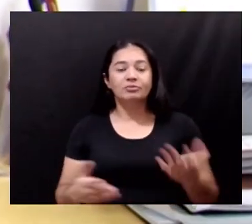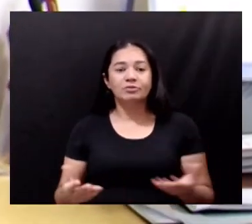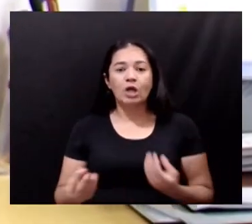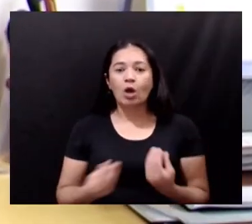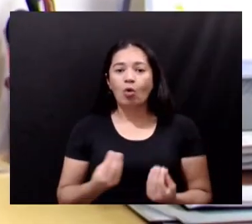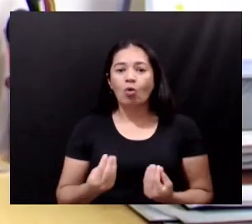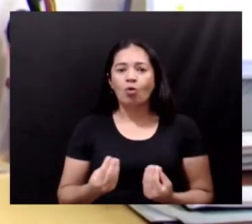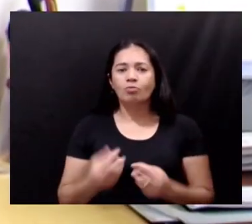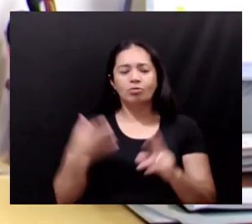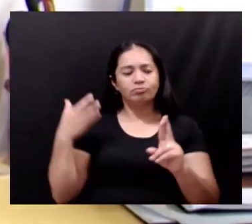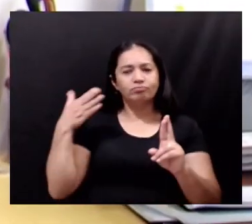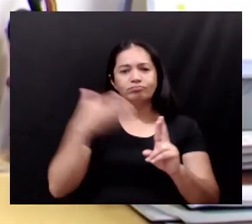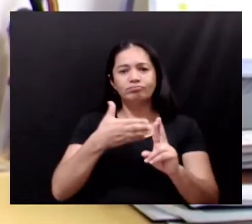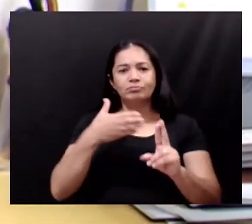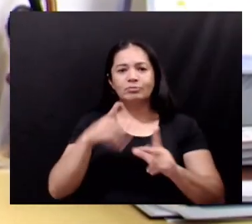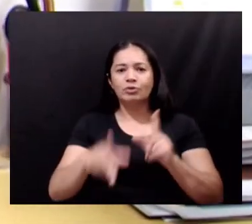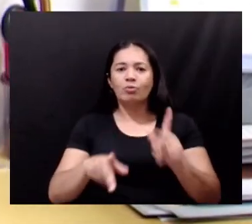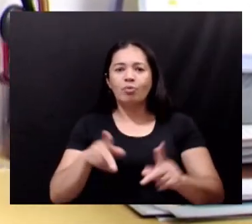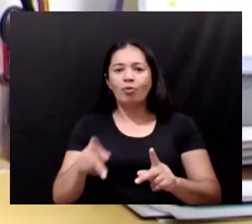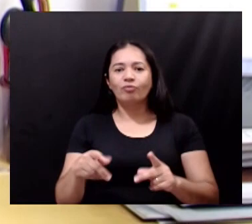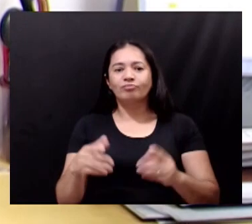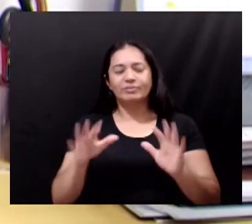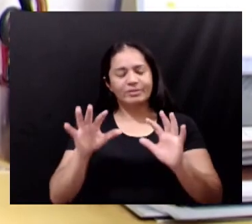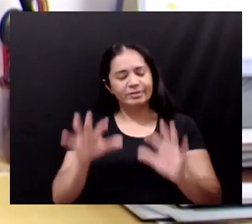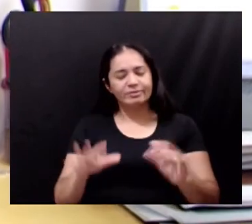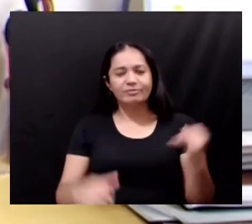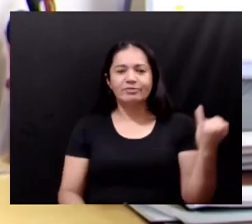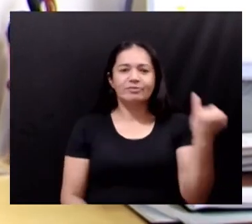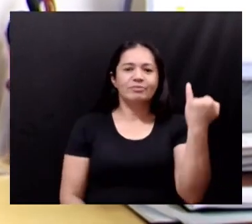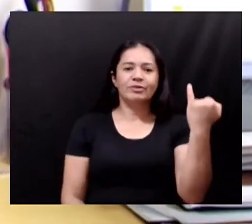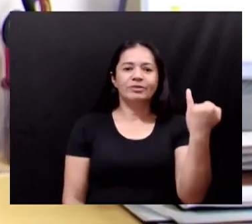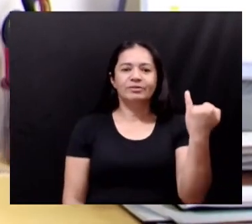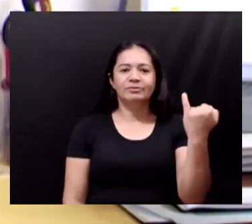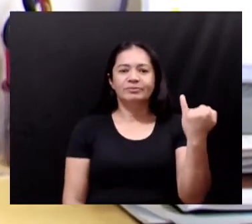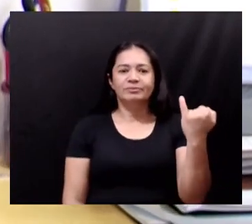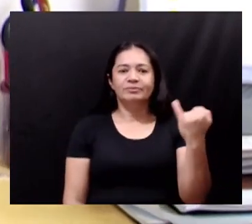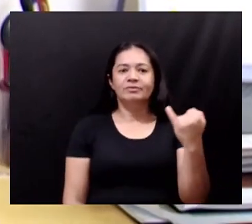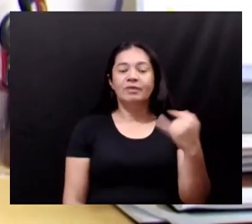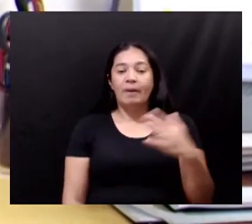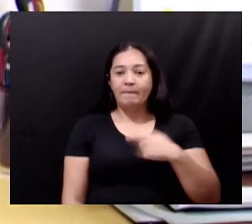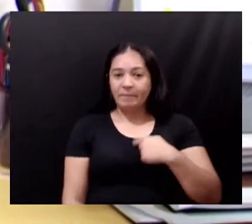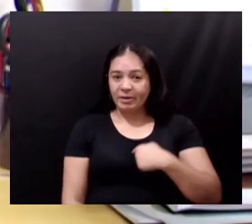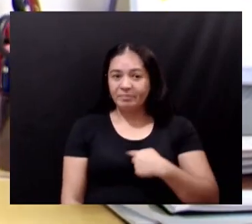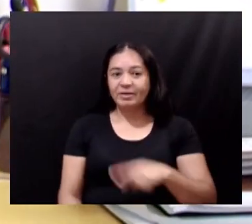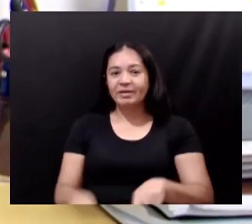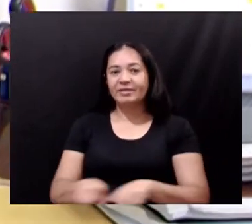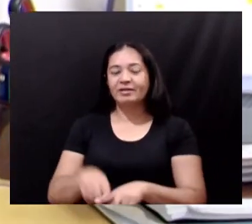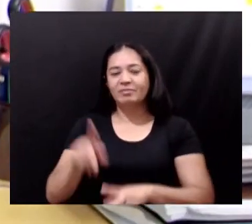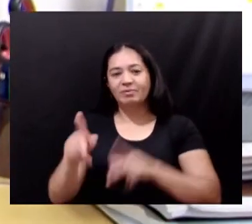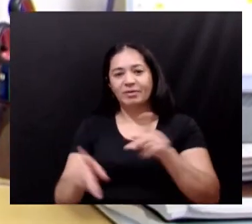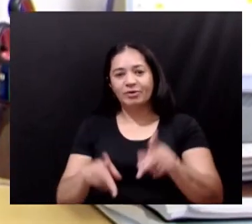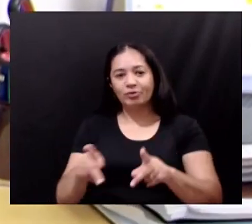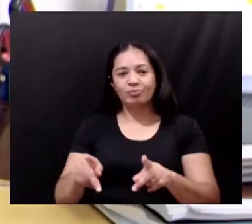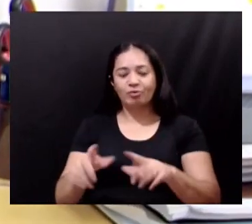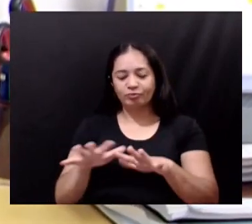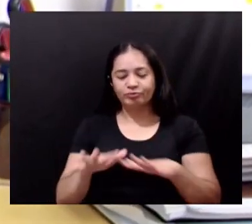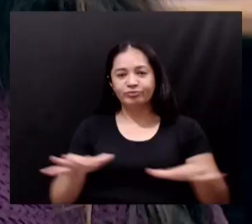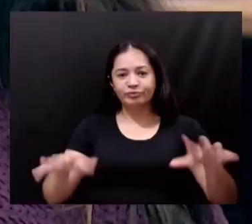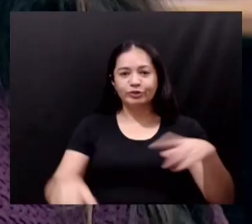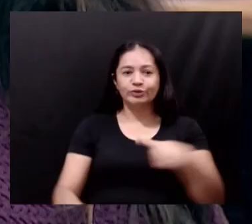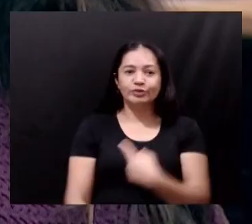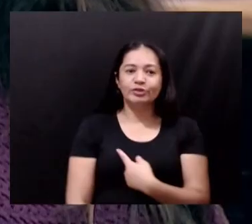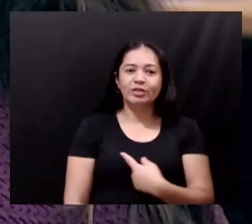o povo. Então, isso é importantíssimo, tanto para mim como para a população em si, a gente está tendo esse